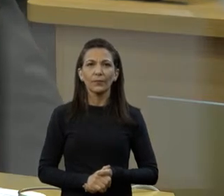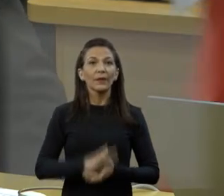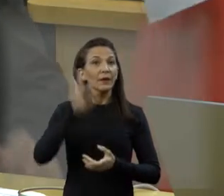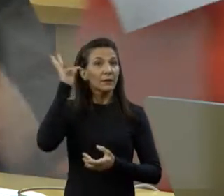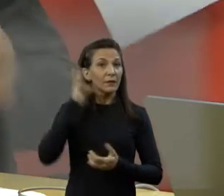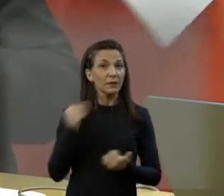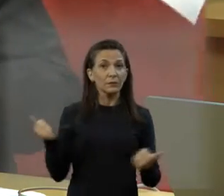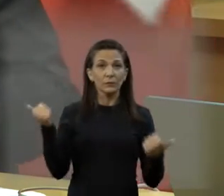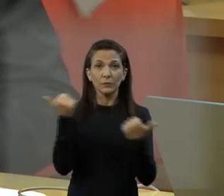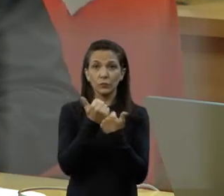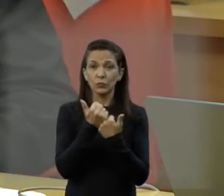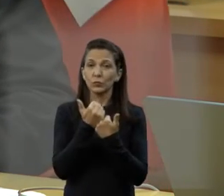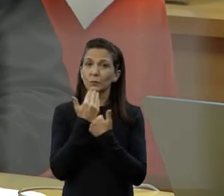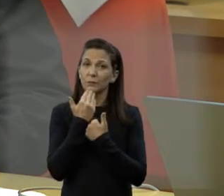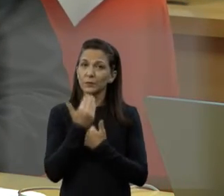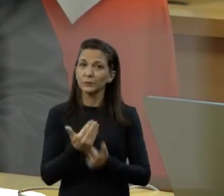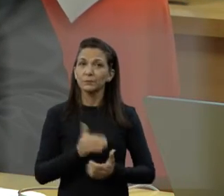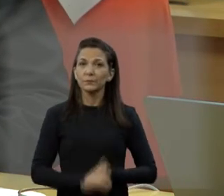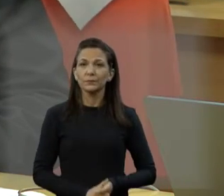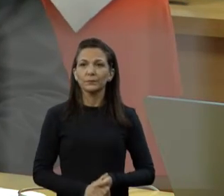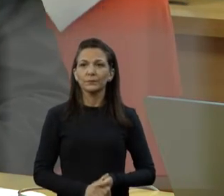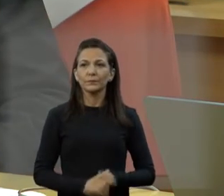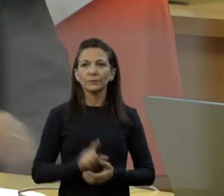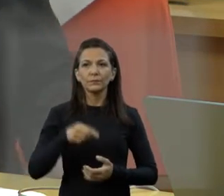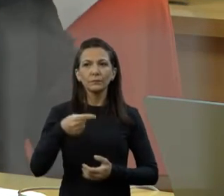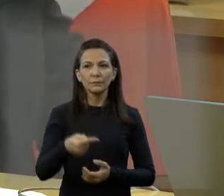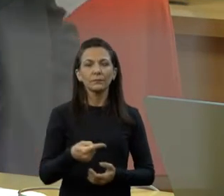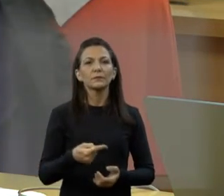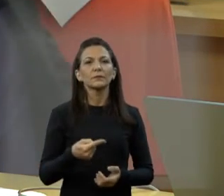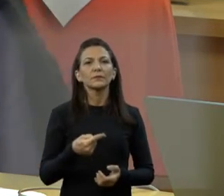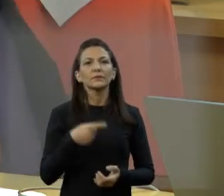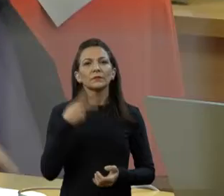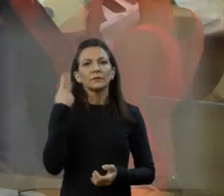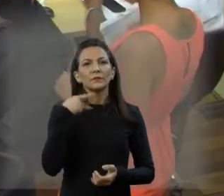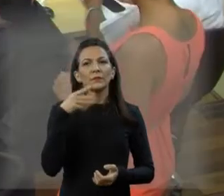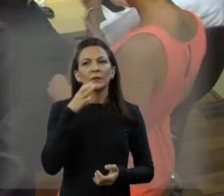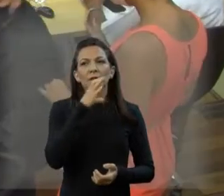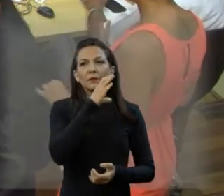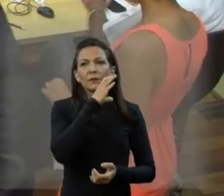instante assumir a presidência com a palavra dor Carlão do jóia